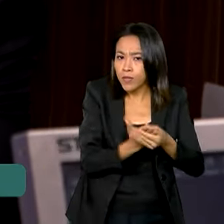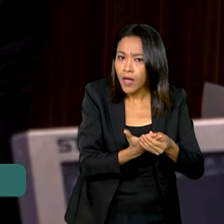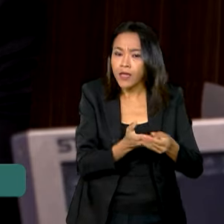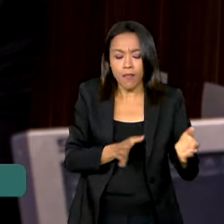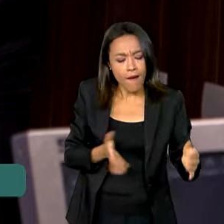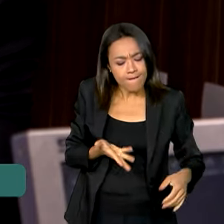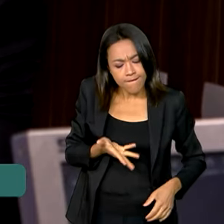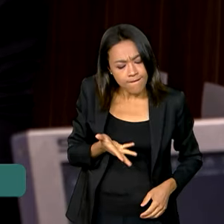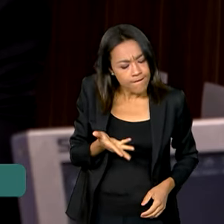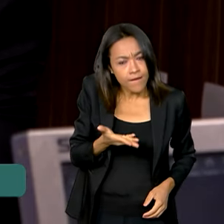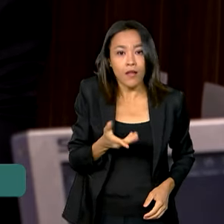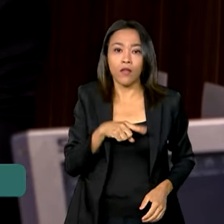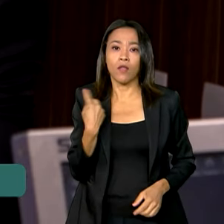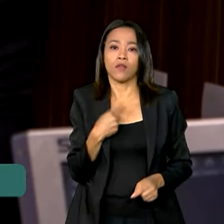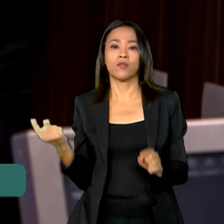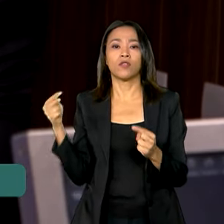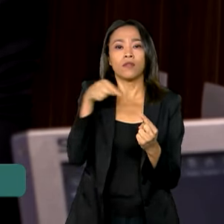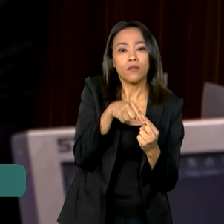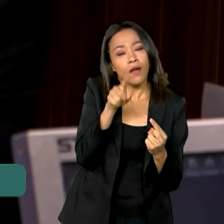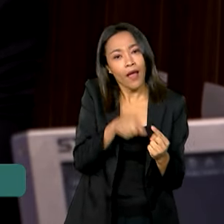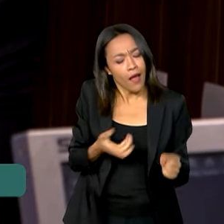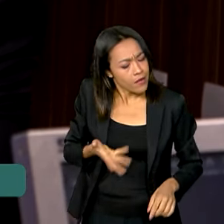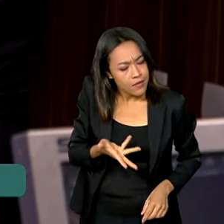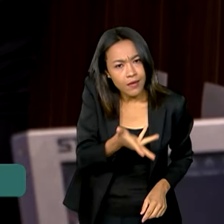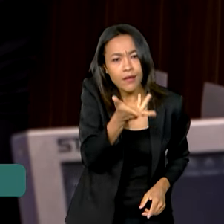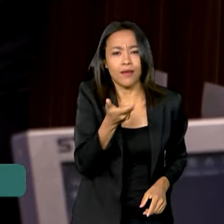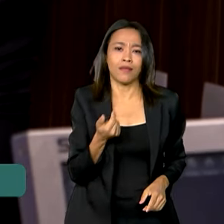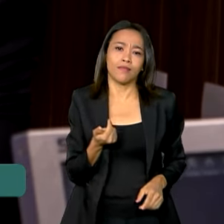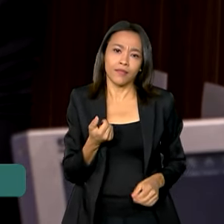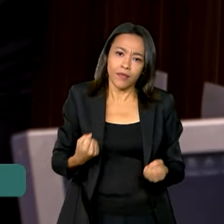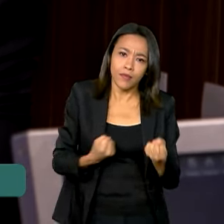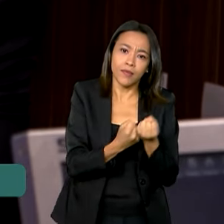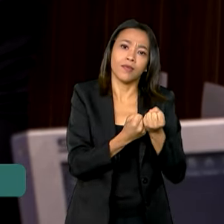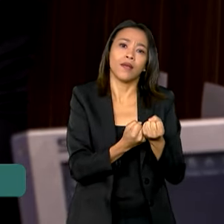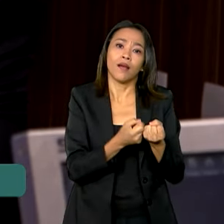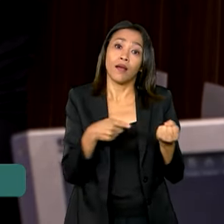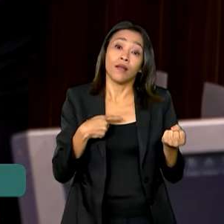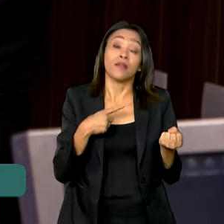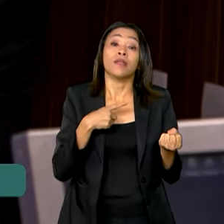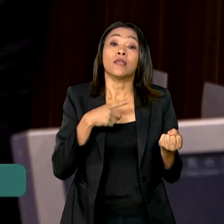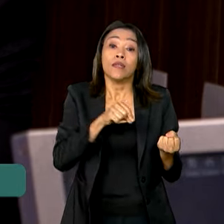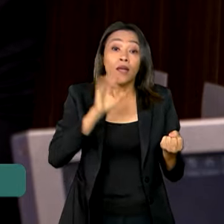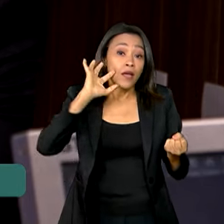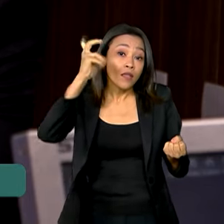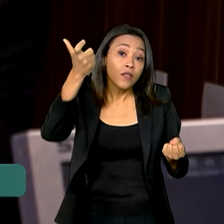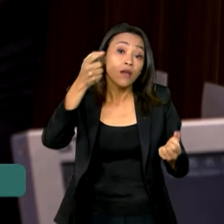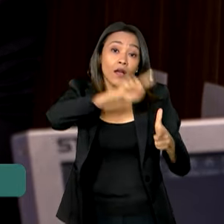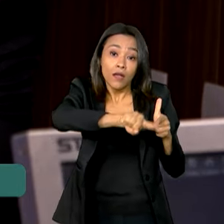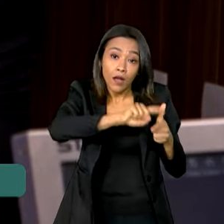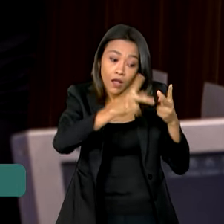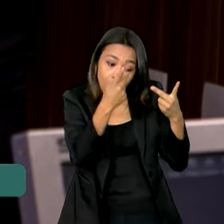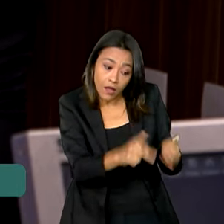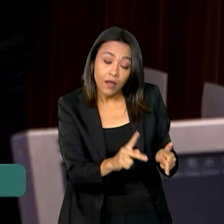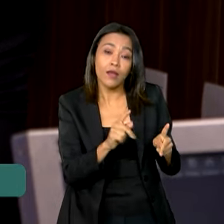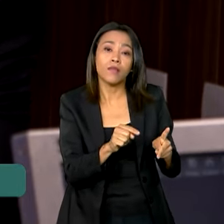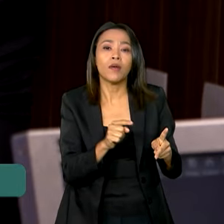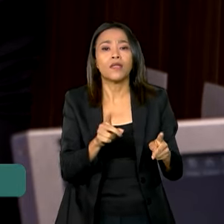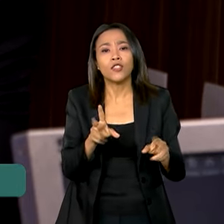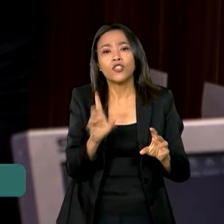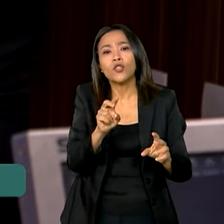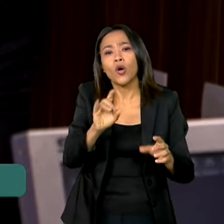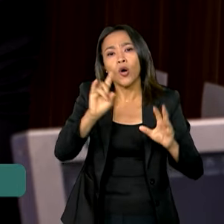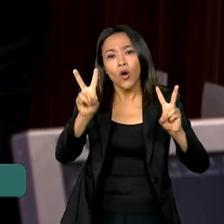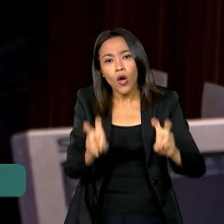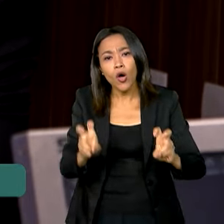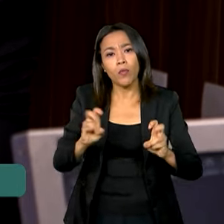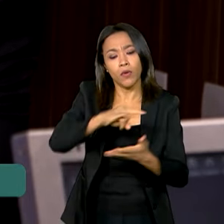agilizar nossa intenção é o quê acelerar agilizar destravar a análise eh de licenças para que